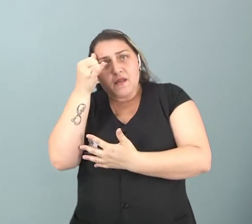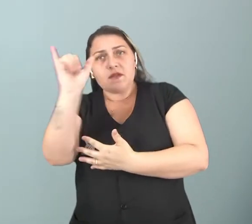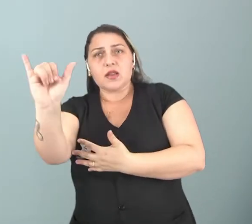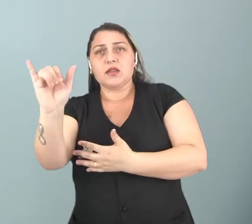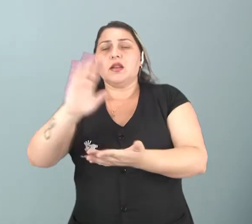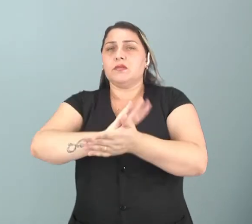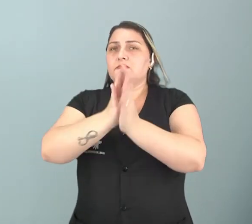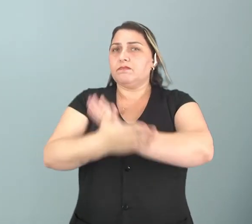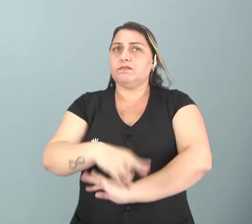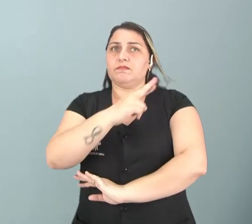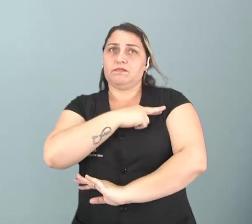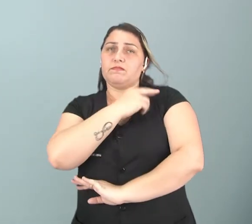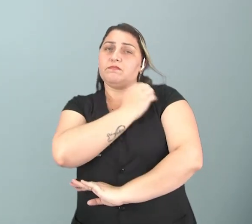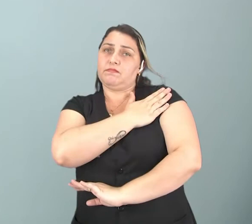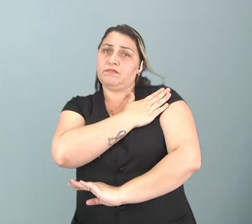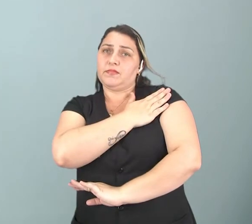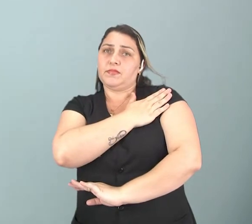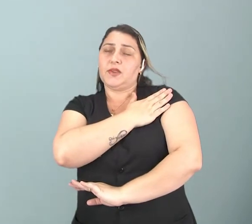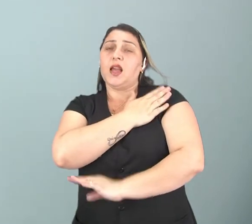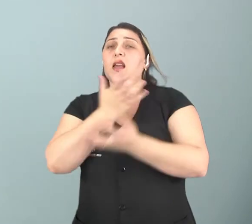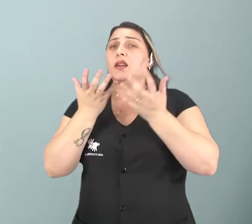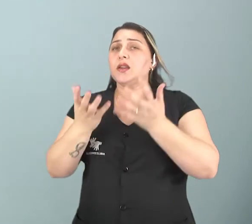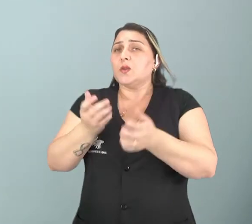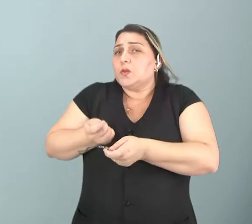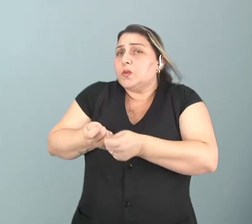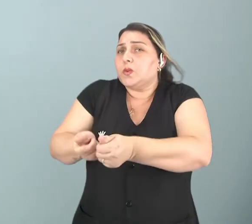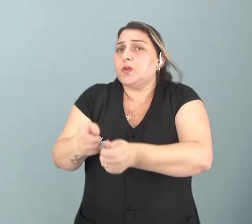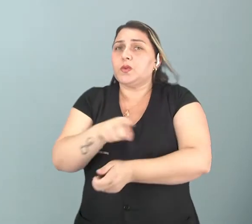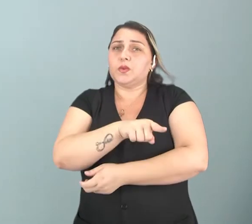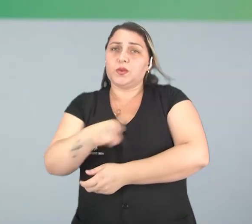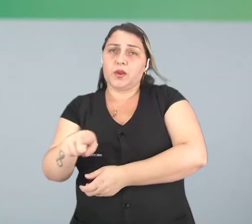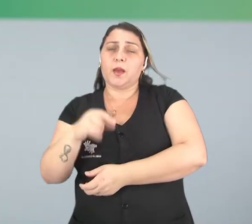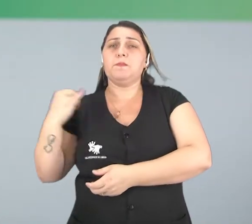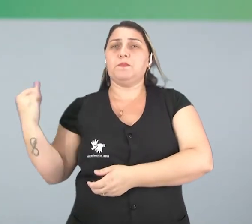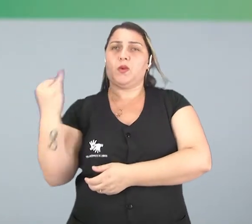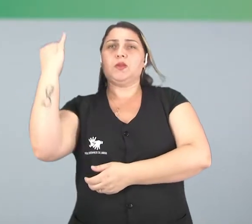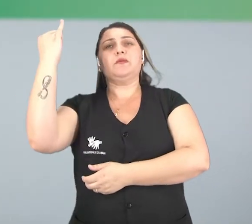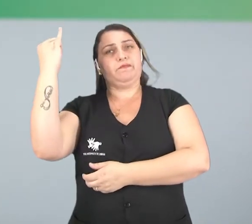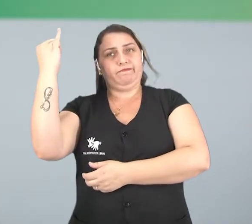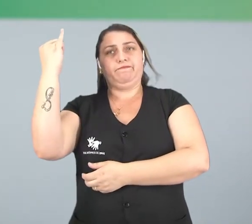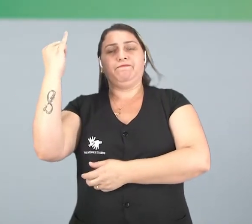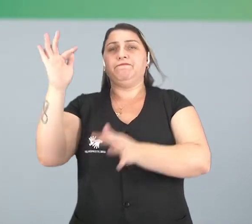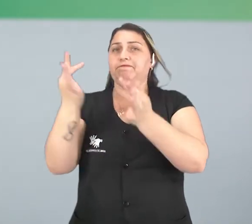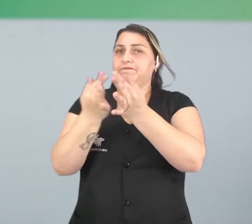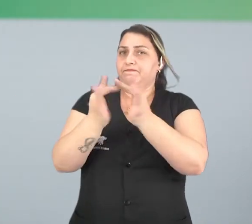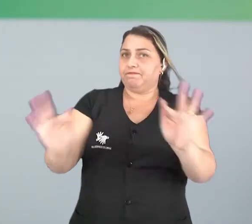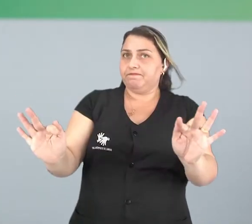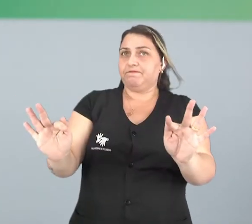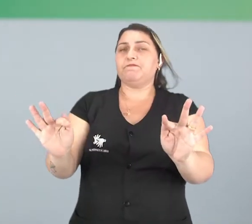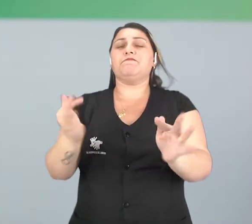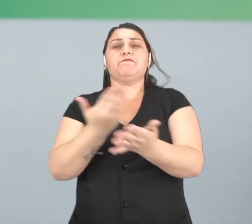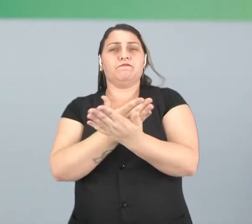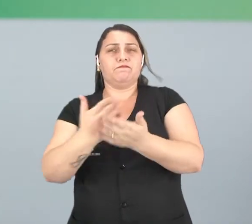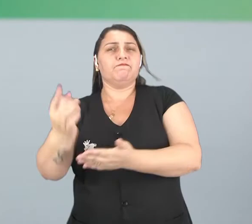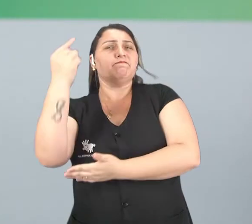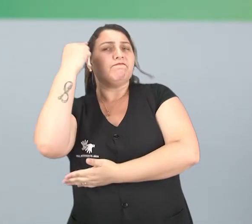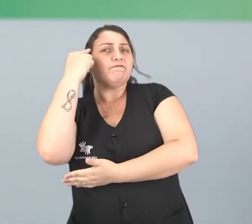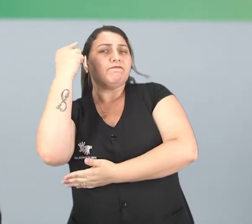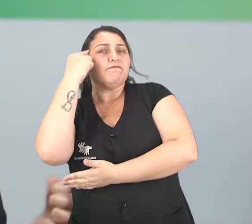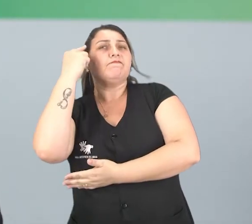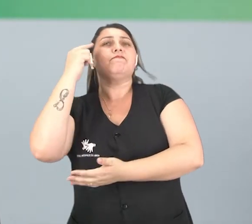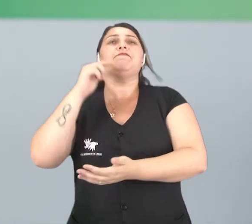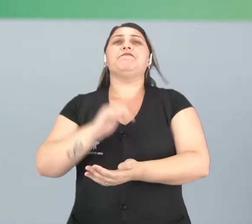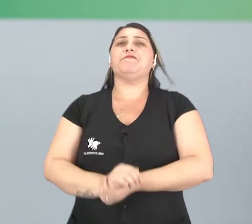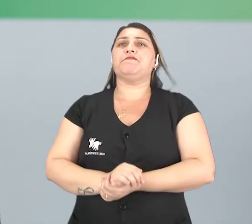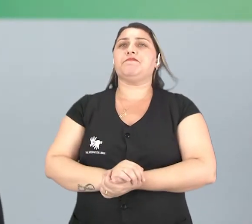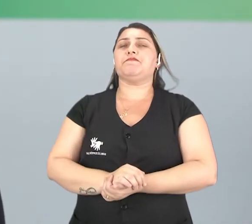discriminação racial. Quero deixar uma dica para vocês que é muito importante, uma frase para que vocês comecem a refletir sobre isso,